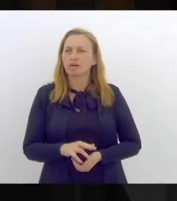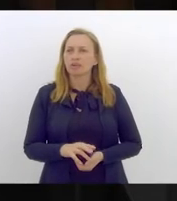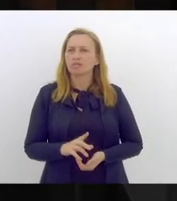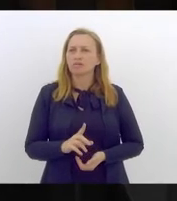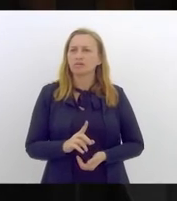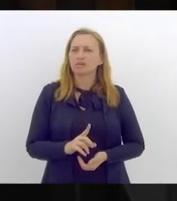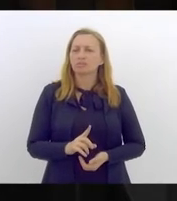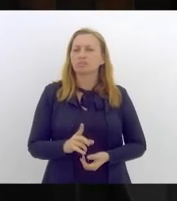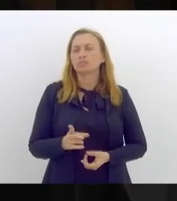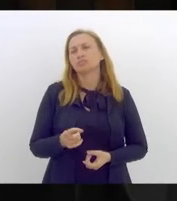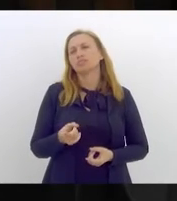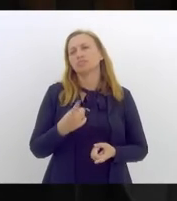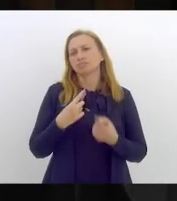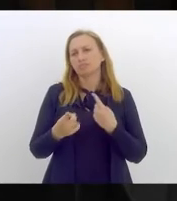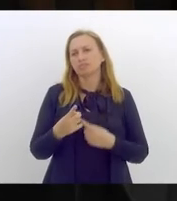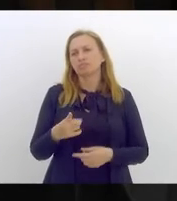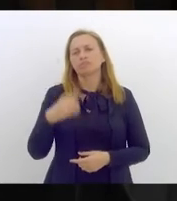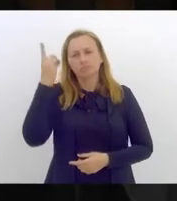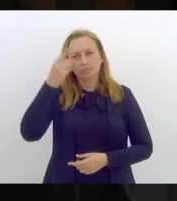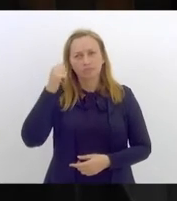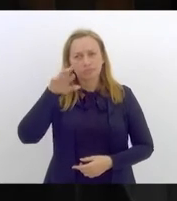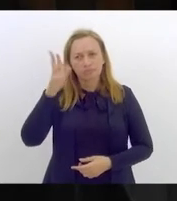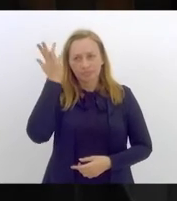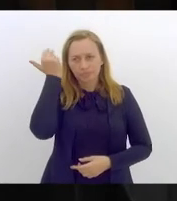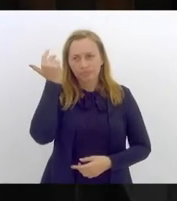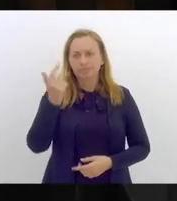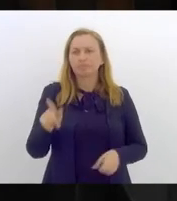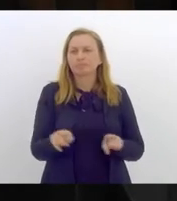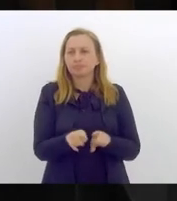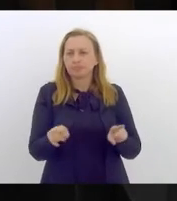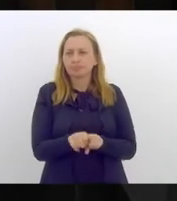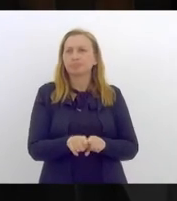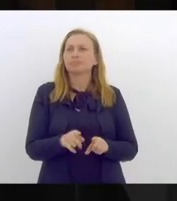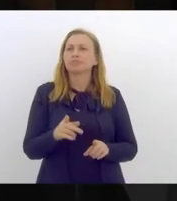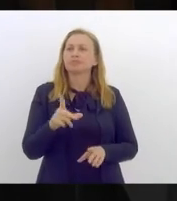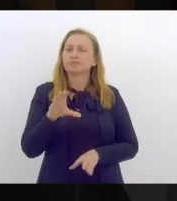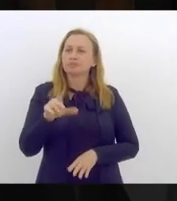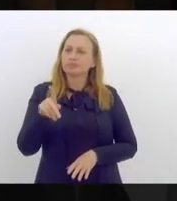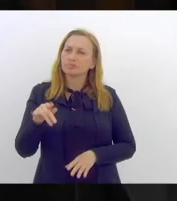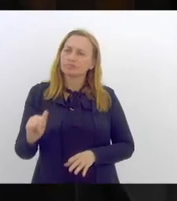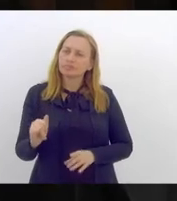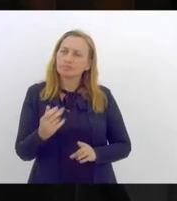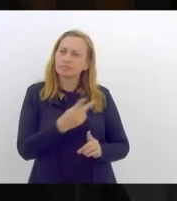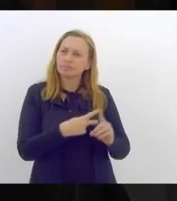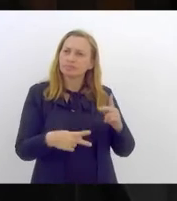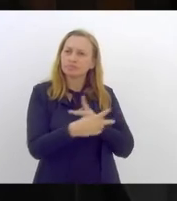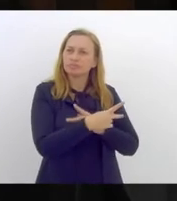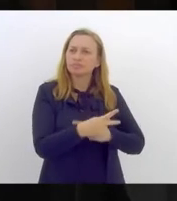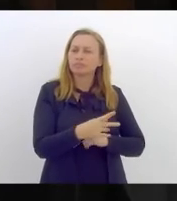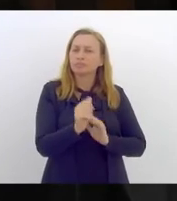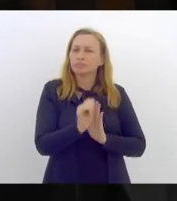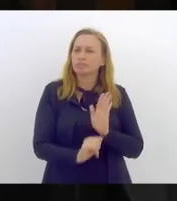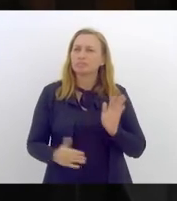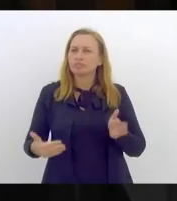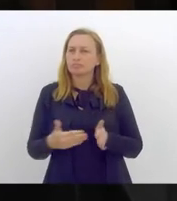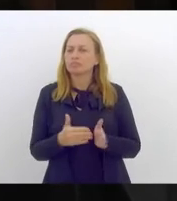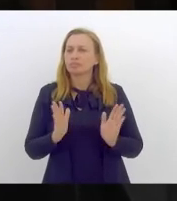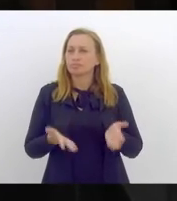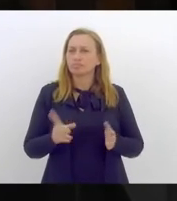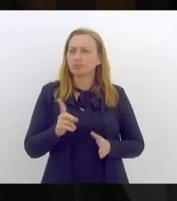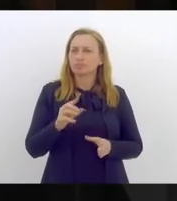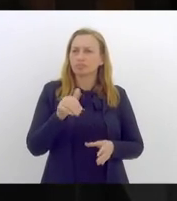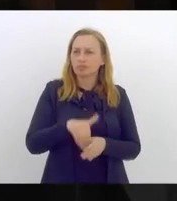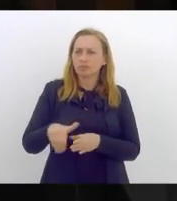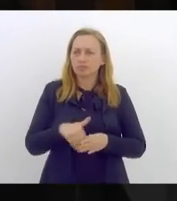descortinou, deputado Eliomar Coelho, tão bem na CPI do Rio Previdência, cujo relatório até hoje não foi votado